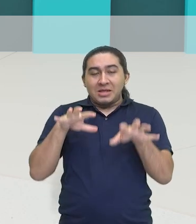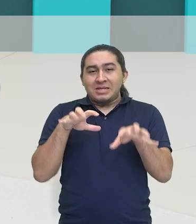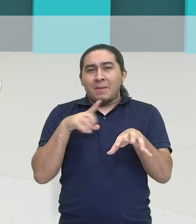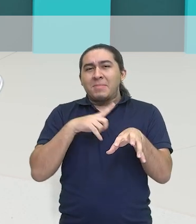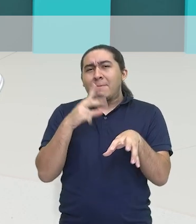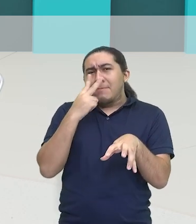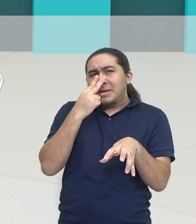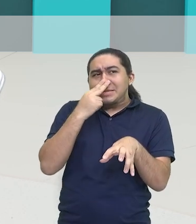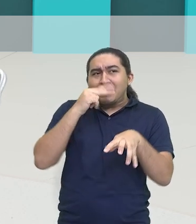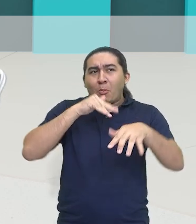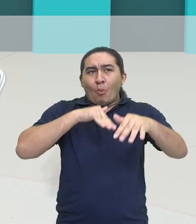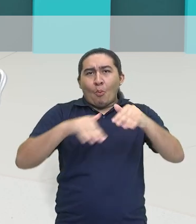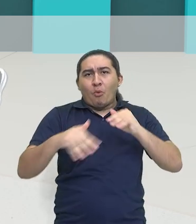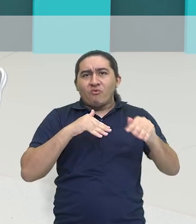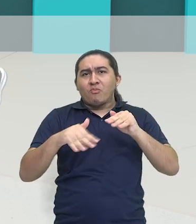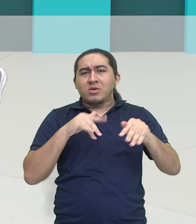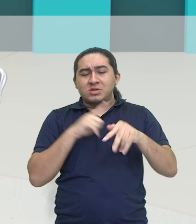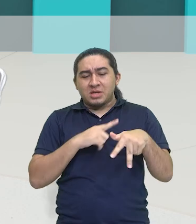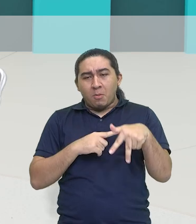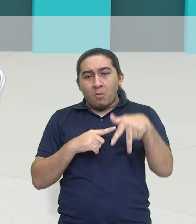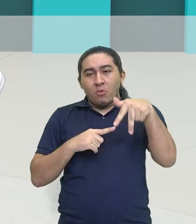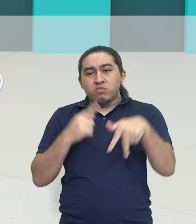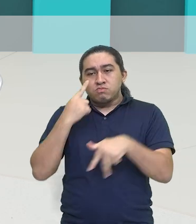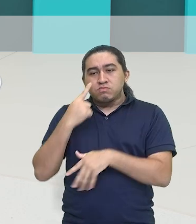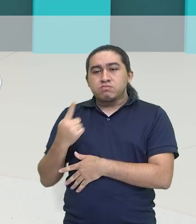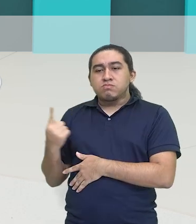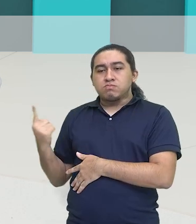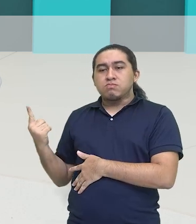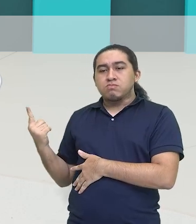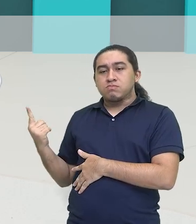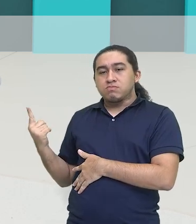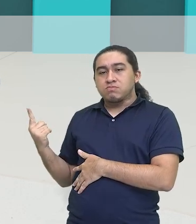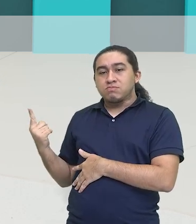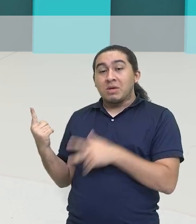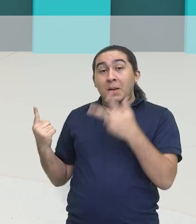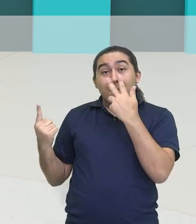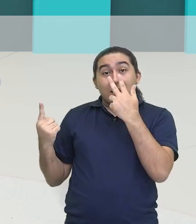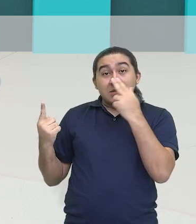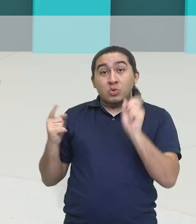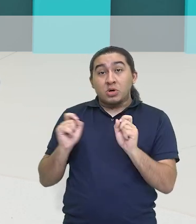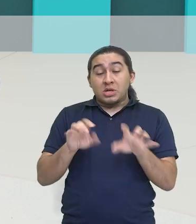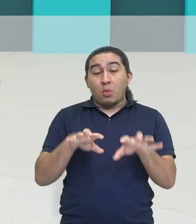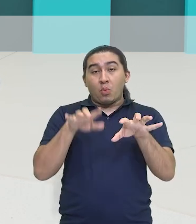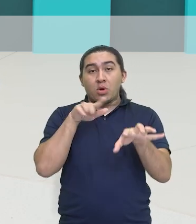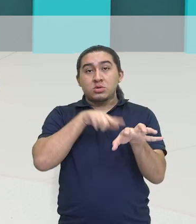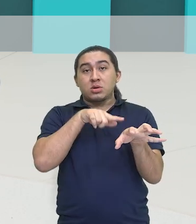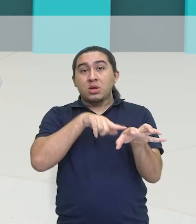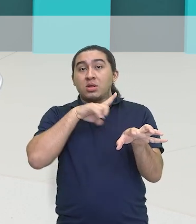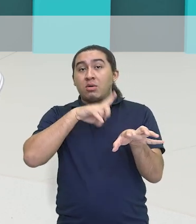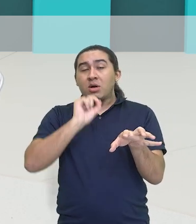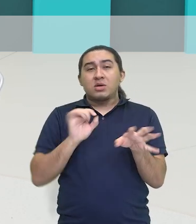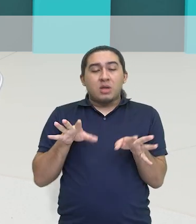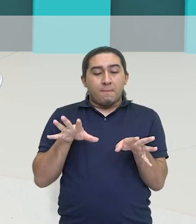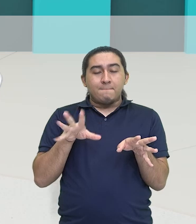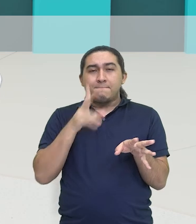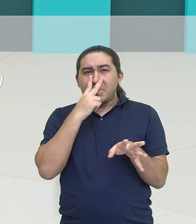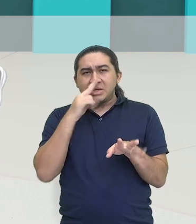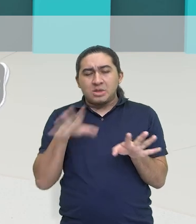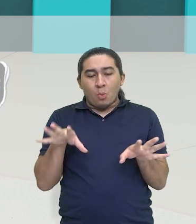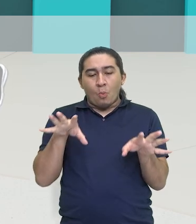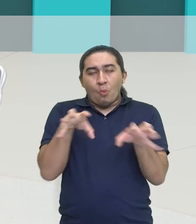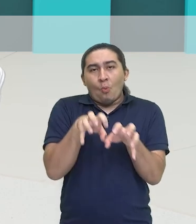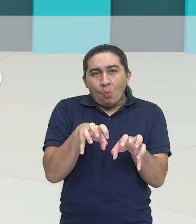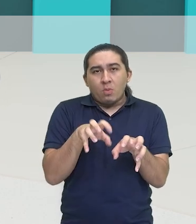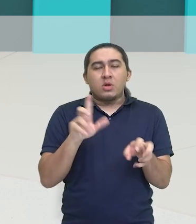Ó, estica a sua perna um pouquinho lá para trás. Aí você vai sentir o glúteo máximo contraindo.